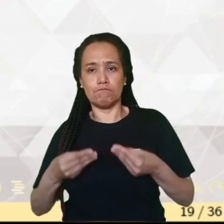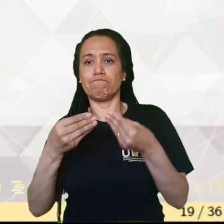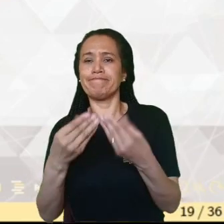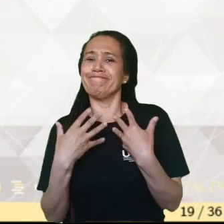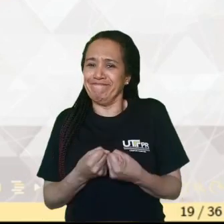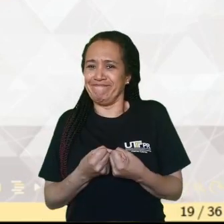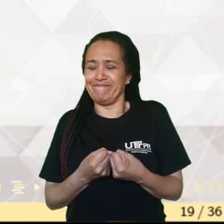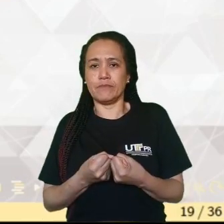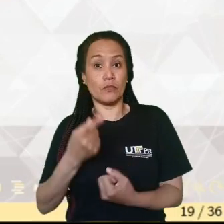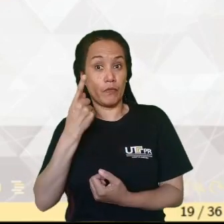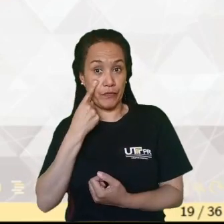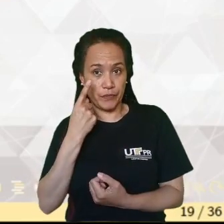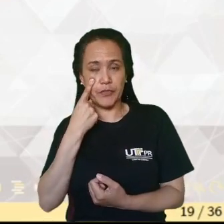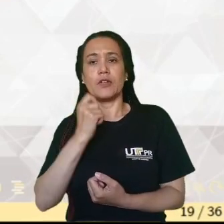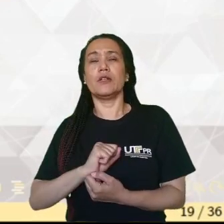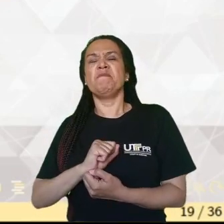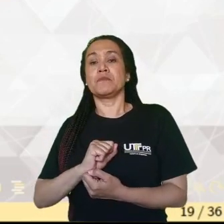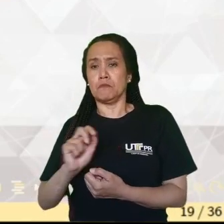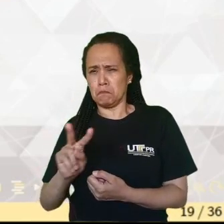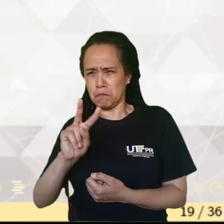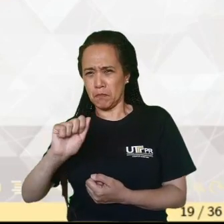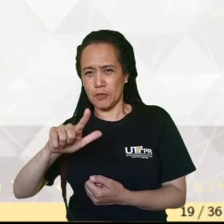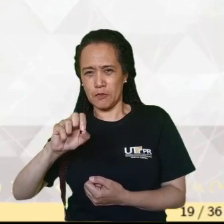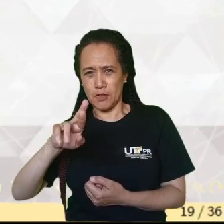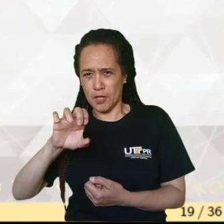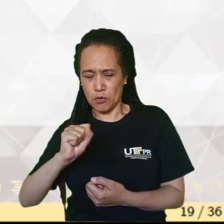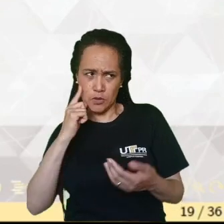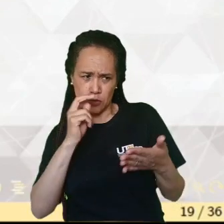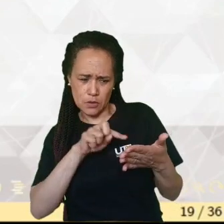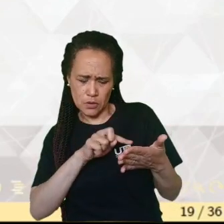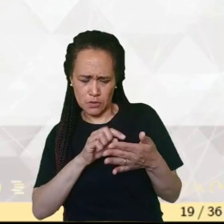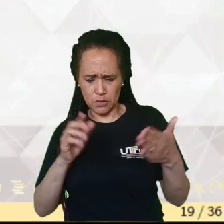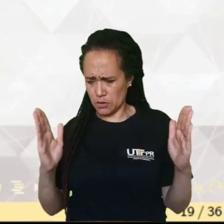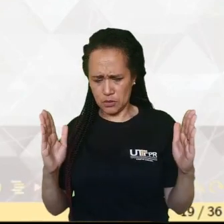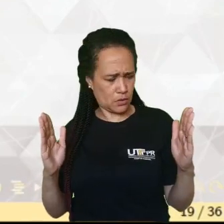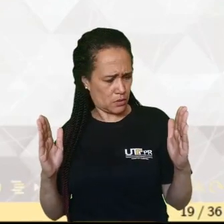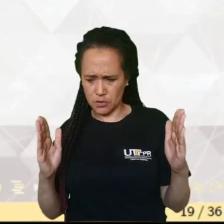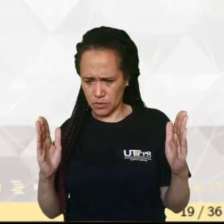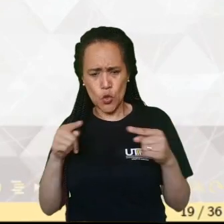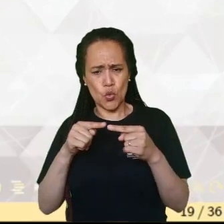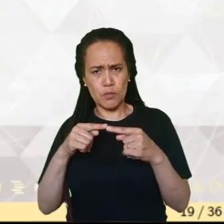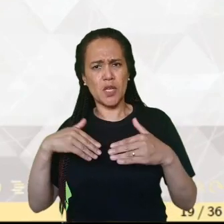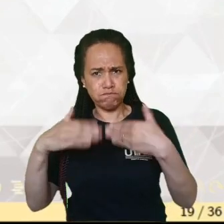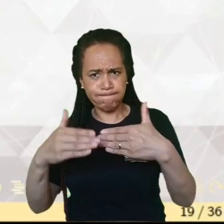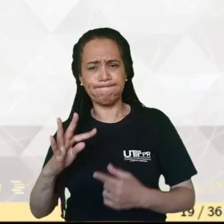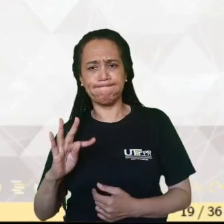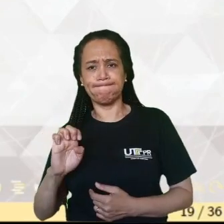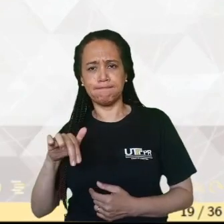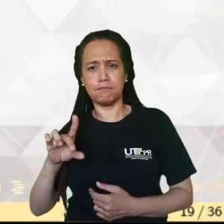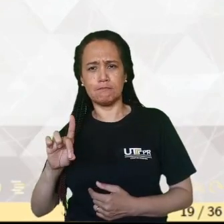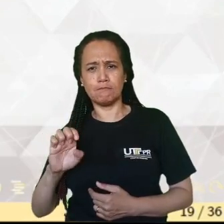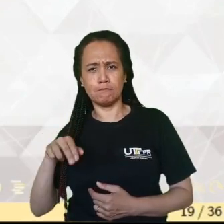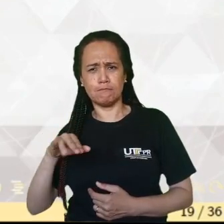vai olhando eles, verificando se eles estão dentro dessa tendência, né, dessa ocorrência, e daí você